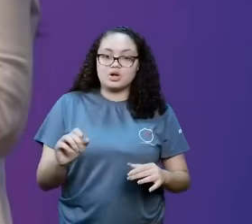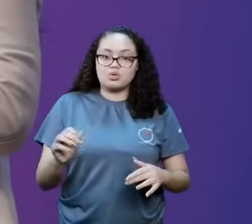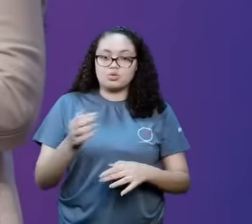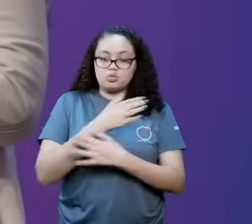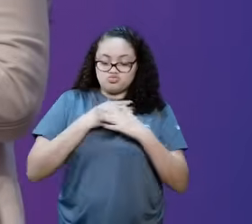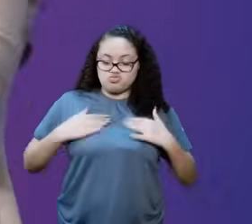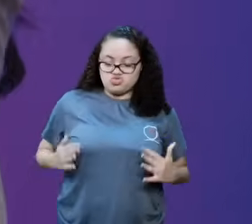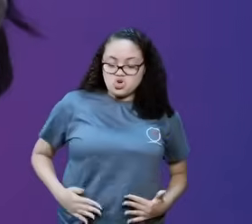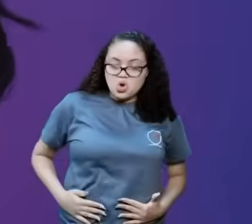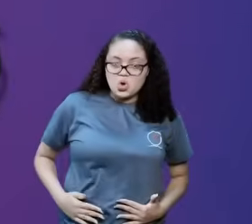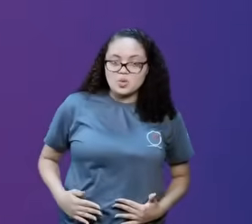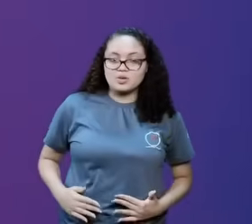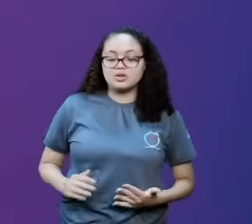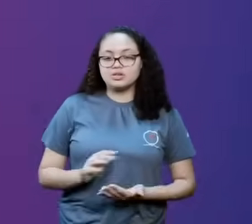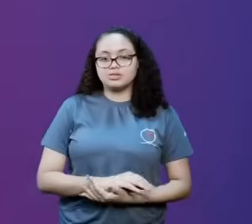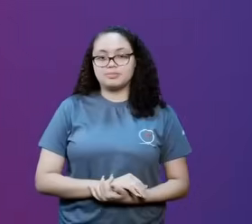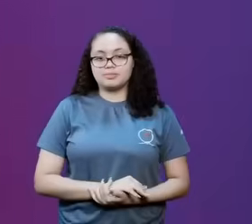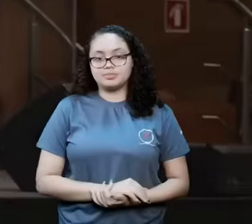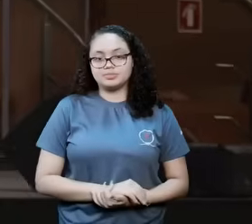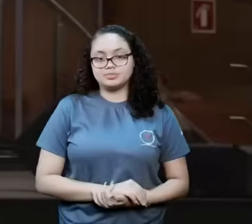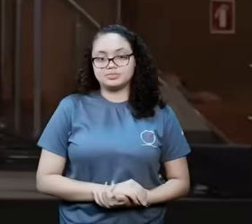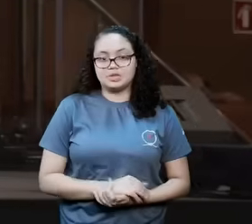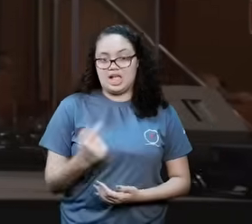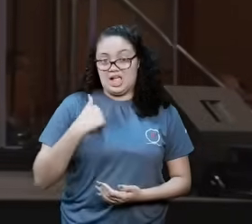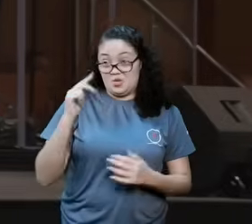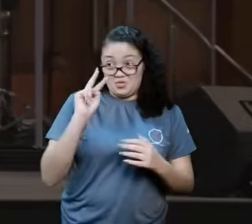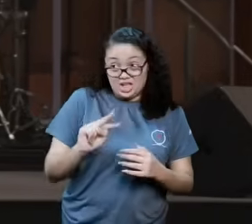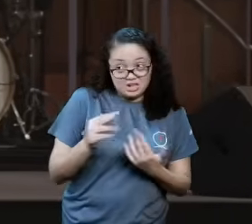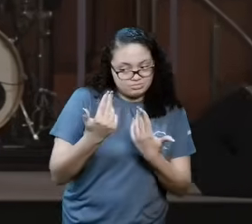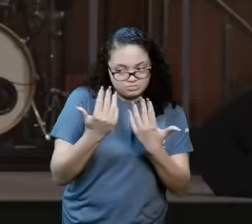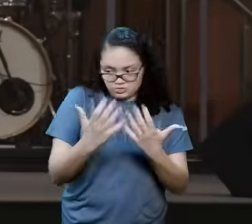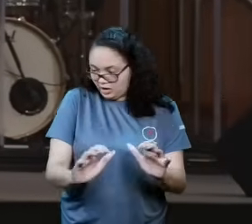cadáver? Esquece, eu não quero ver não.